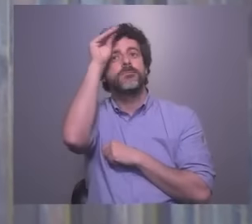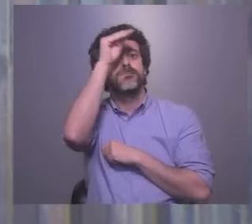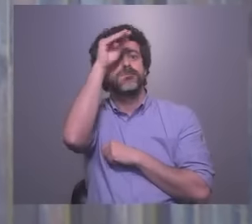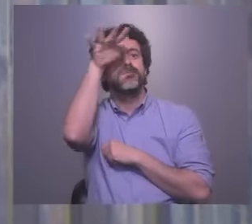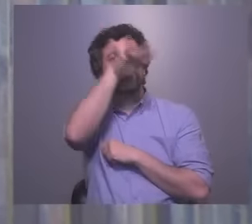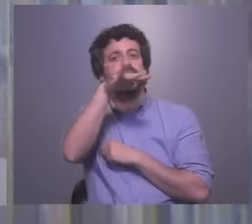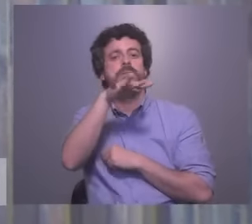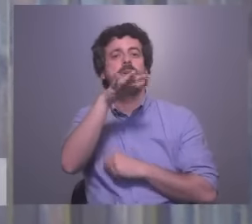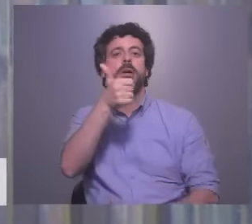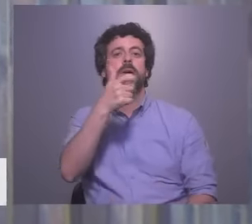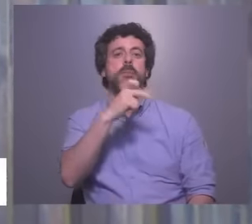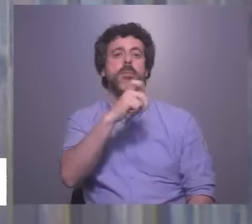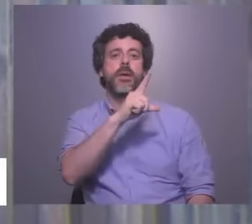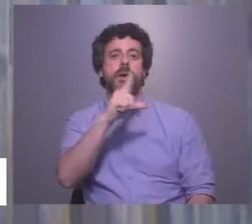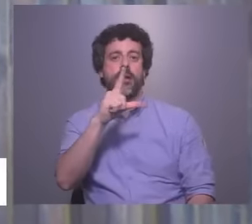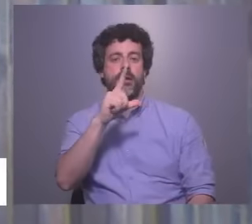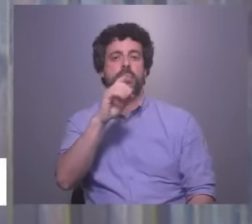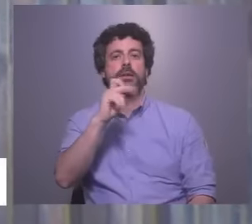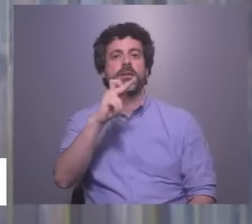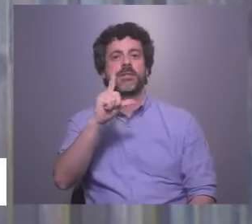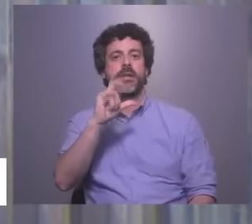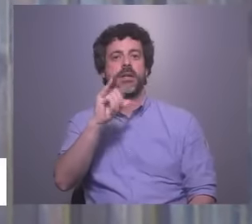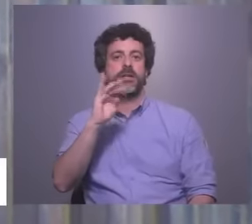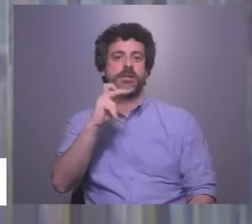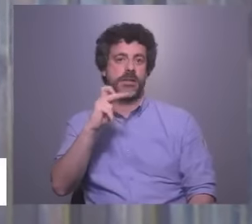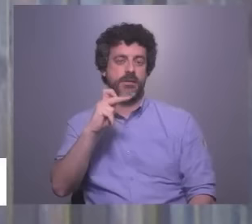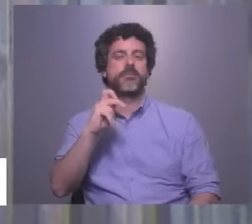Leitura do segundo livro dos Reis.